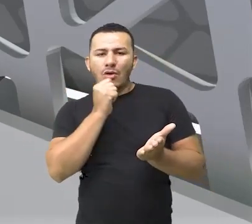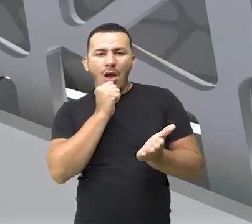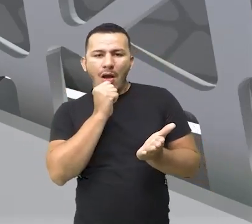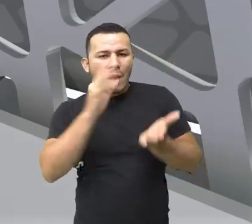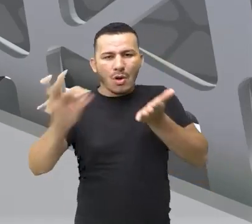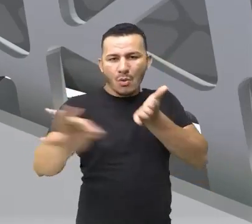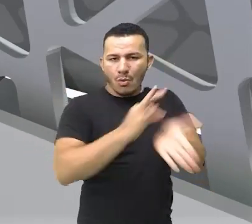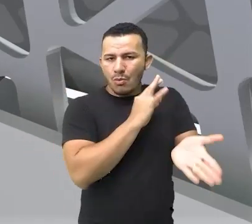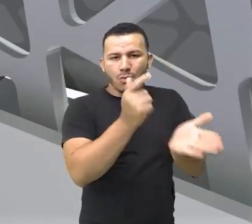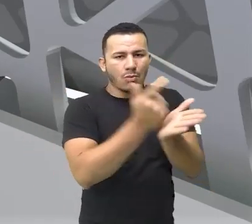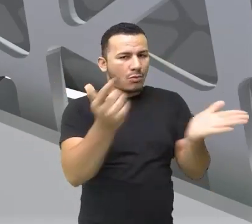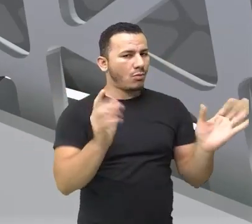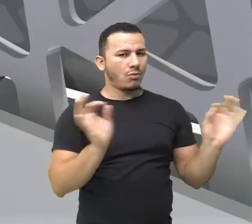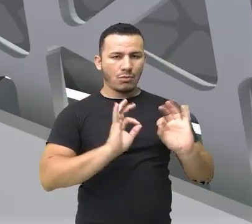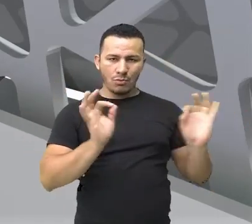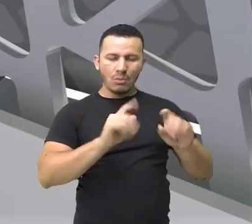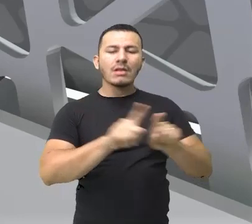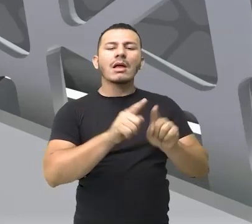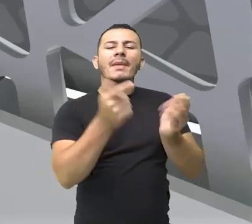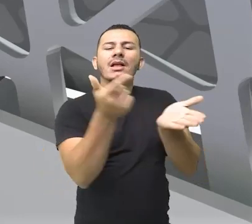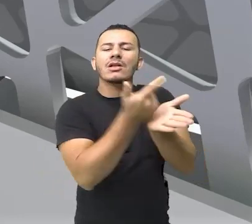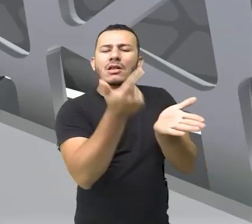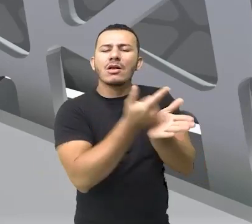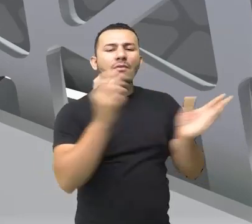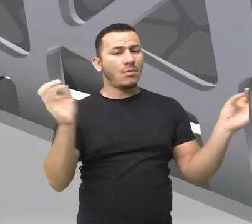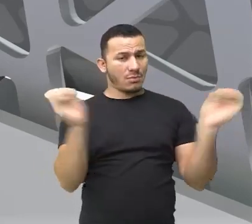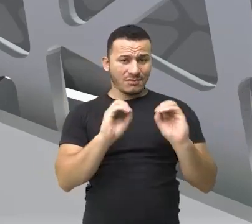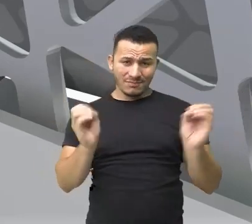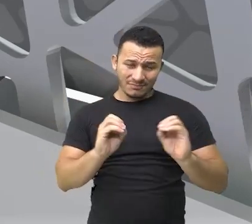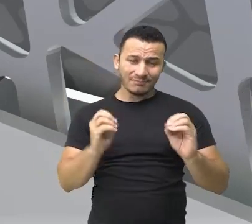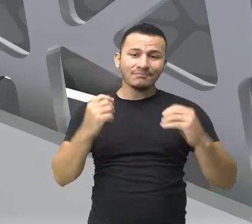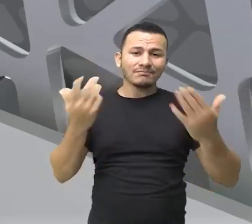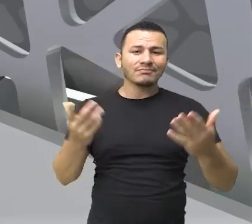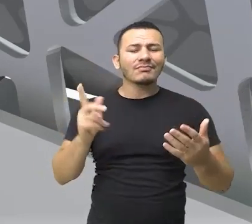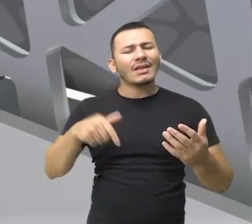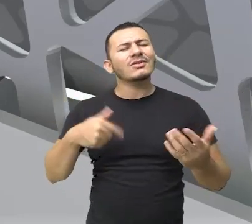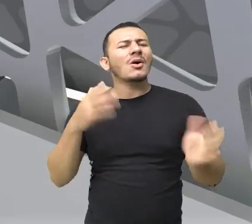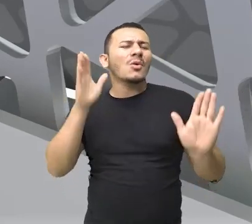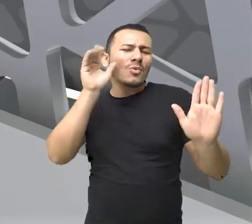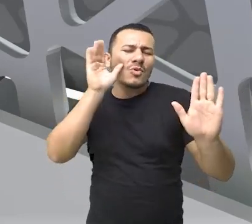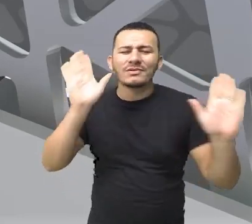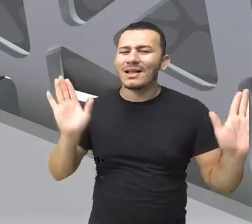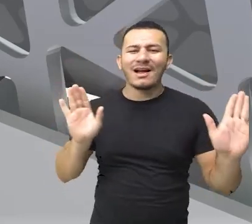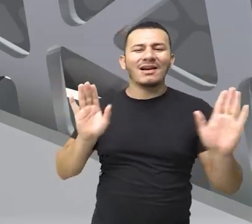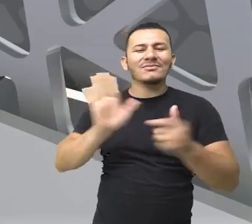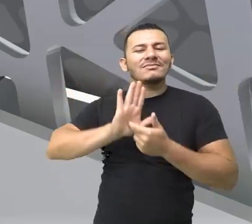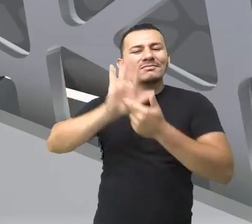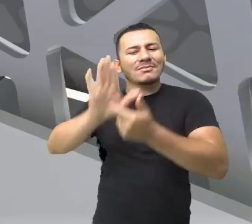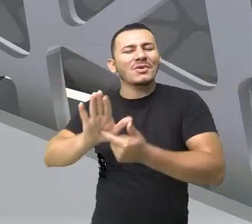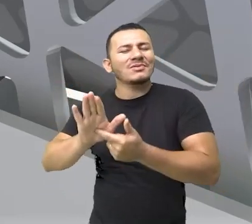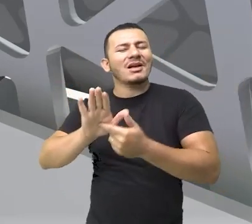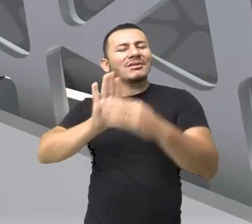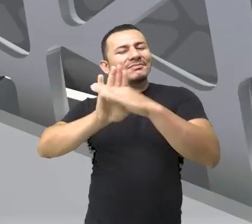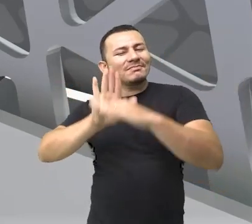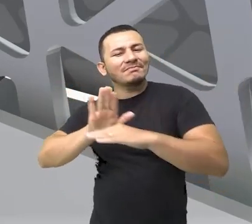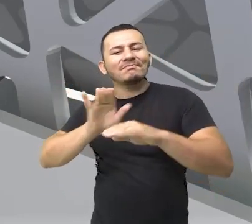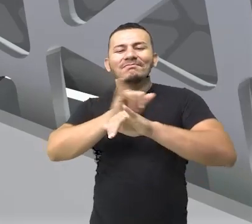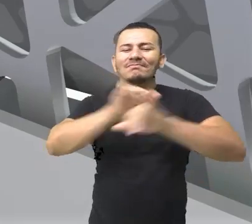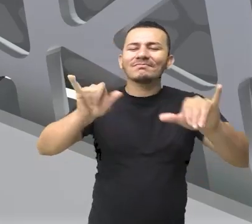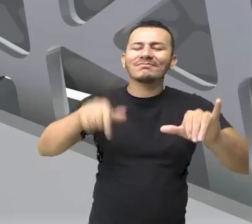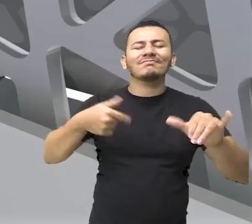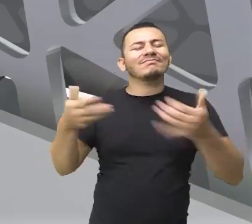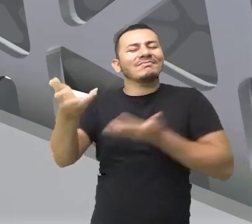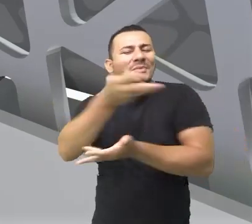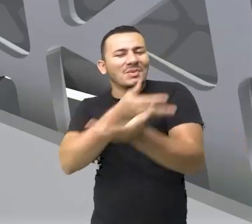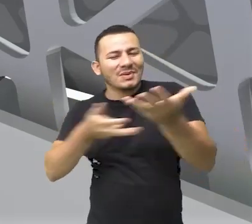livros didáticos, na historiografia oficial, certo? Com um cunho de curiosidade mesmo, trazer essa curiosidade para entreter